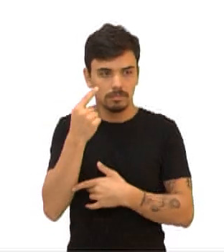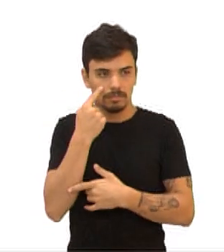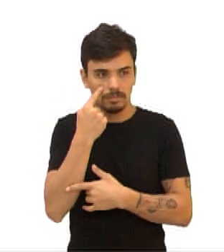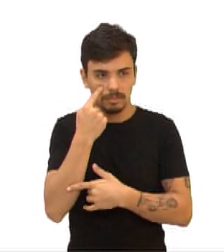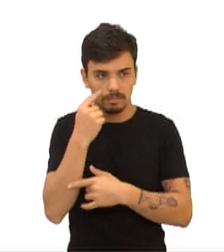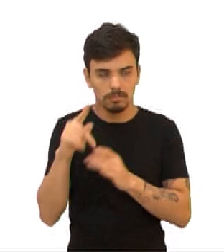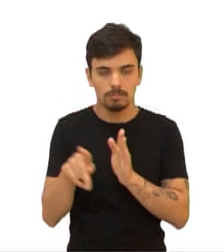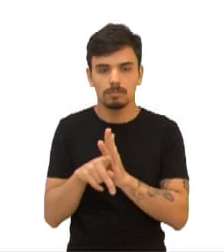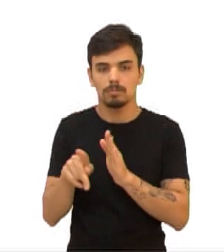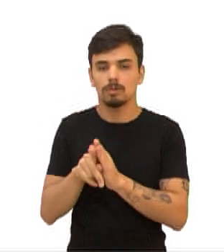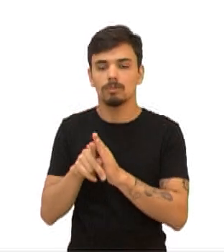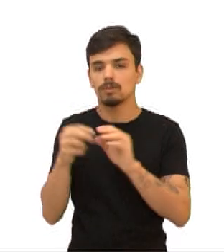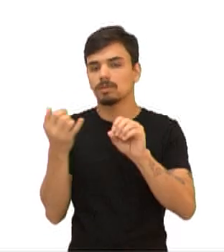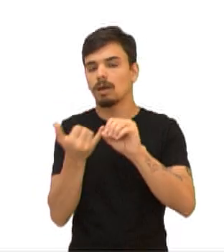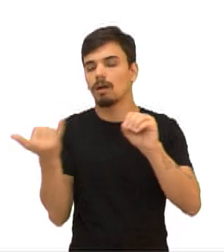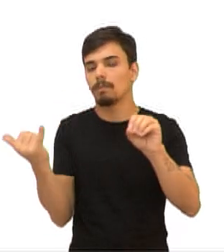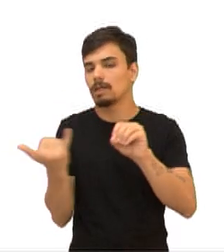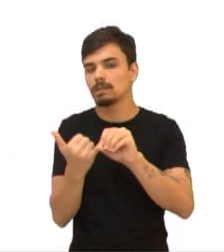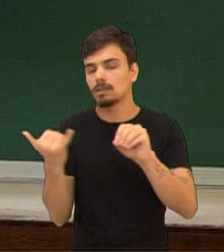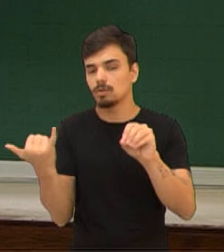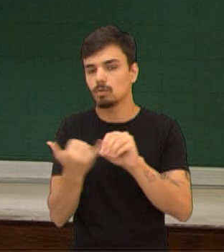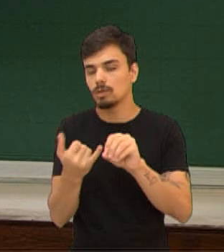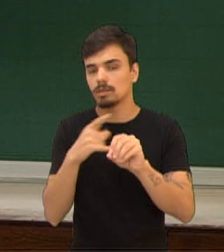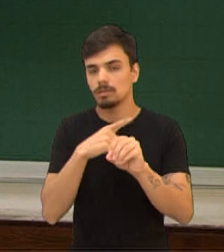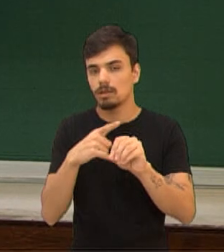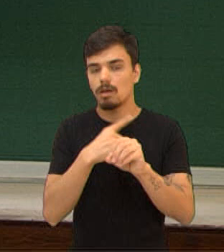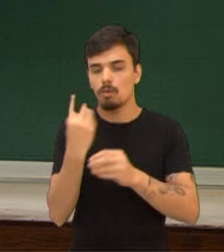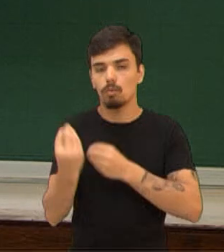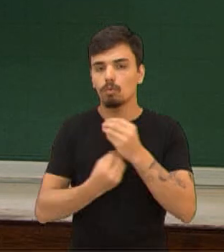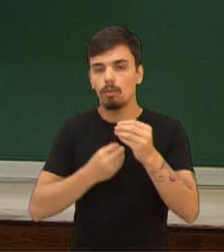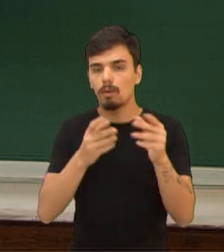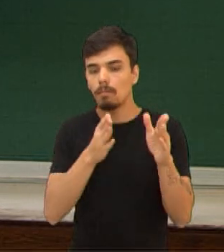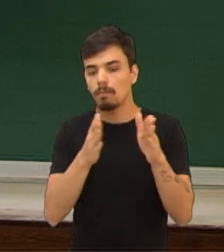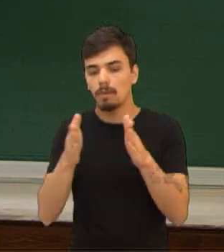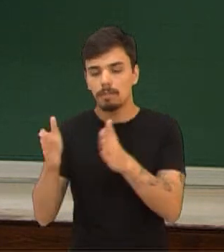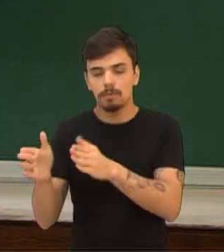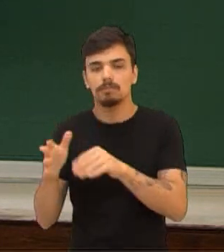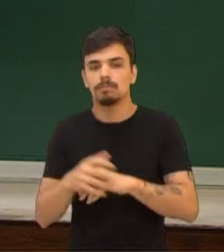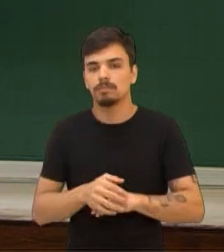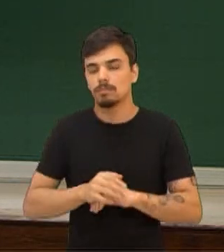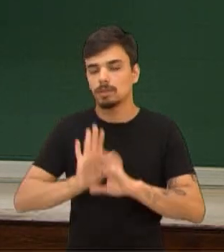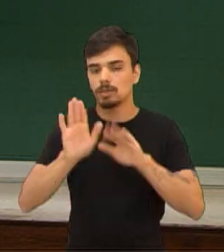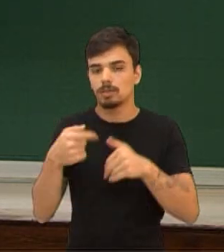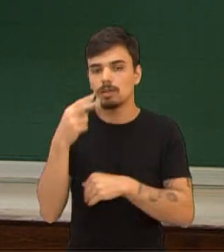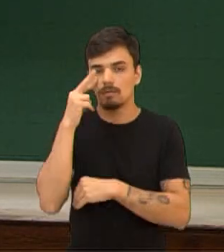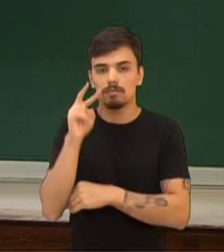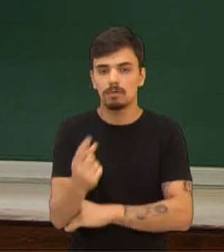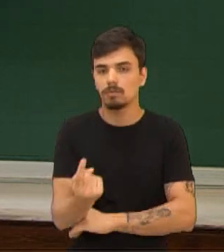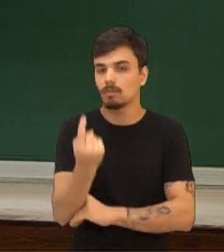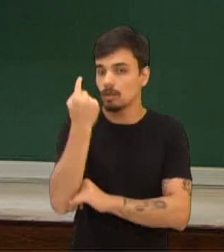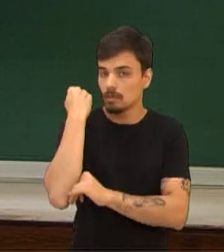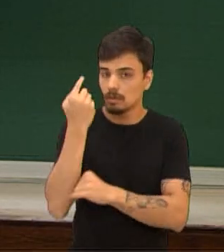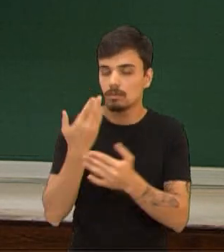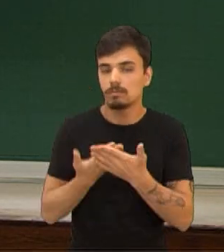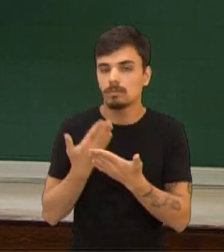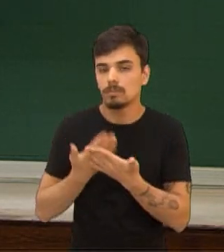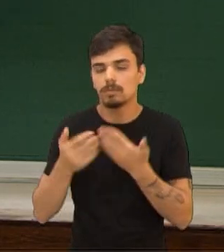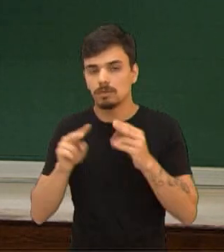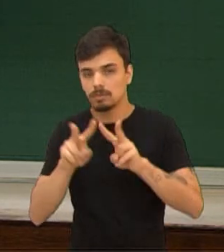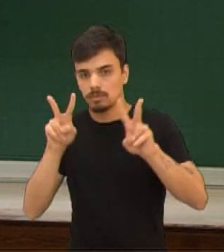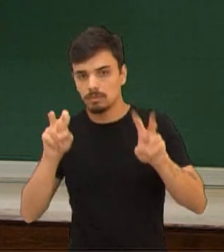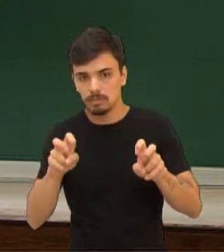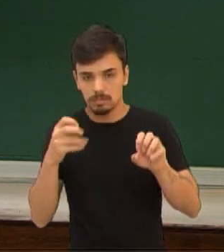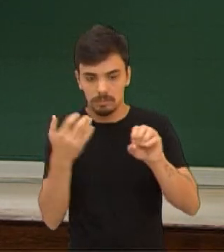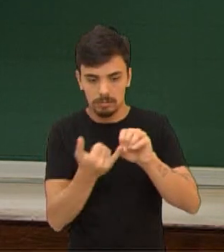de capacitores, tá? Então, a gente viu na aula anterior os capacitores